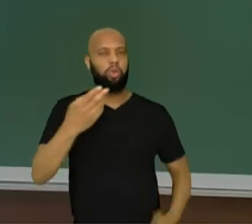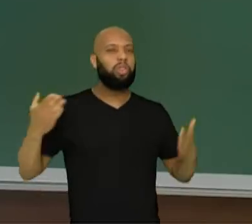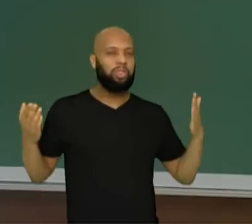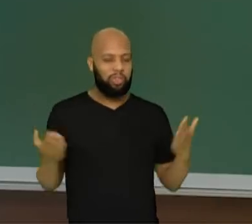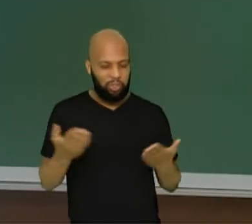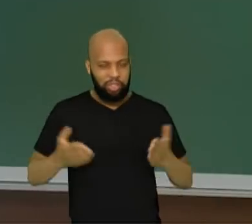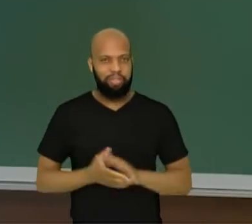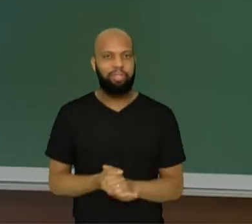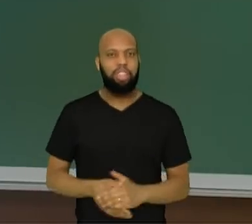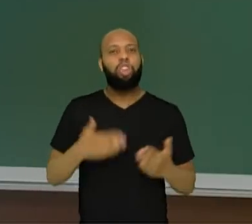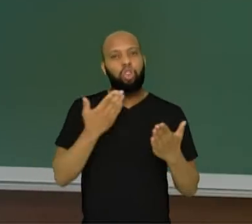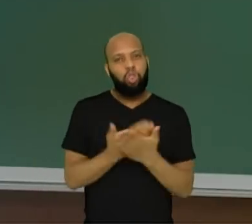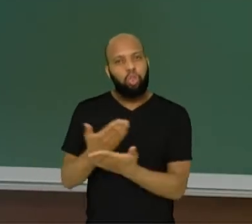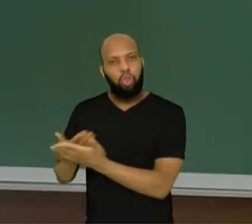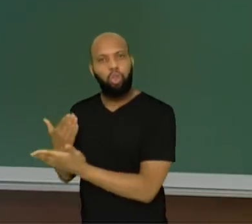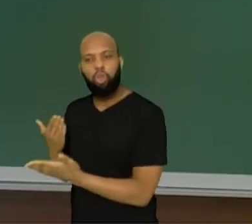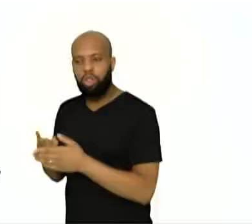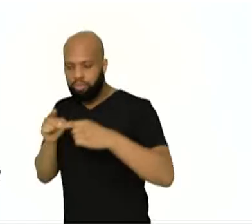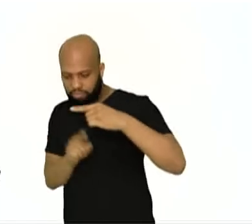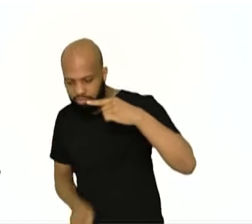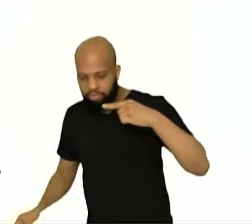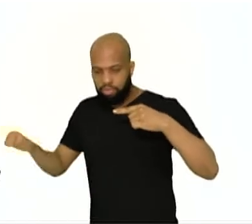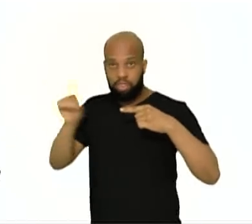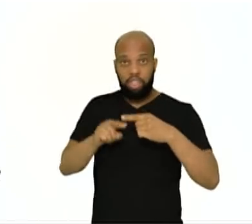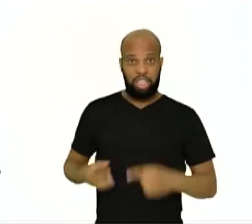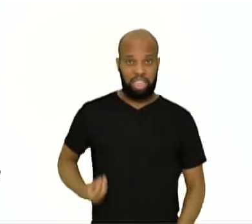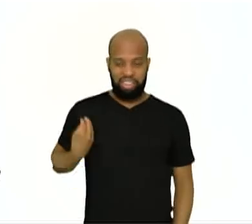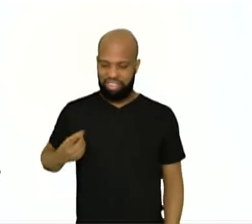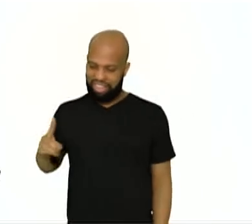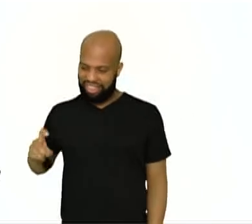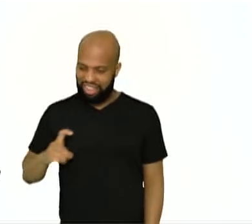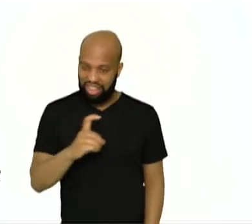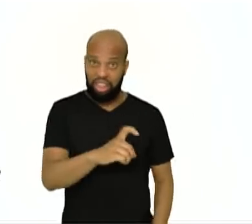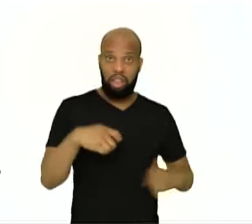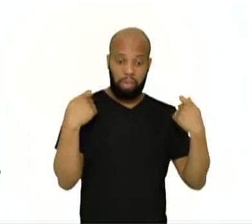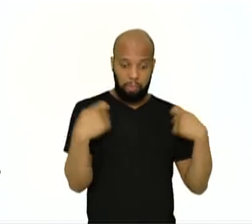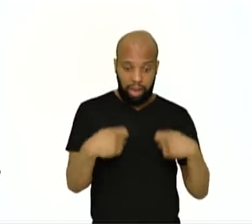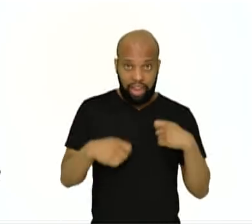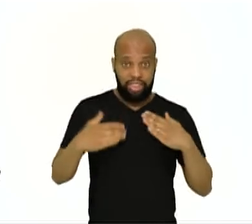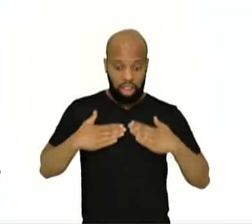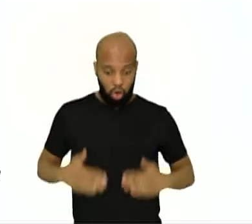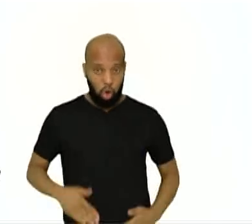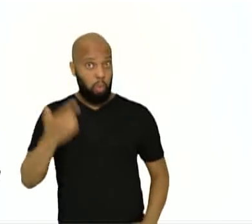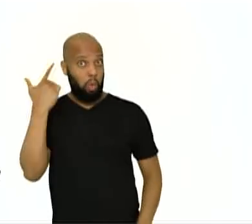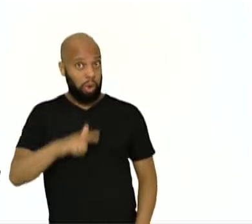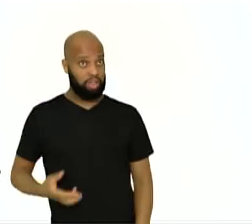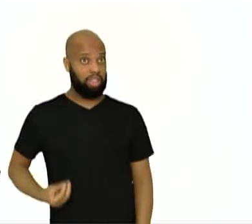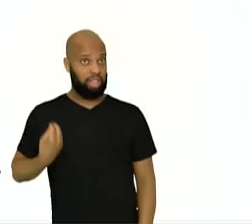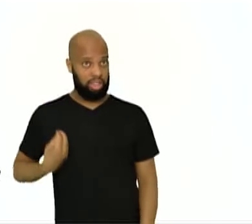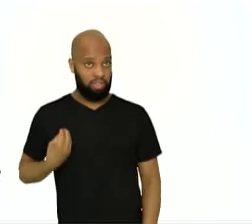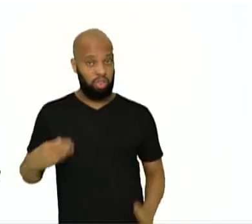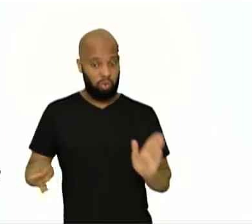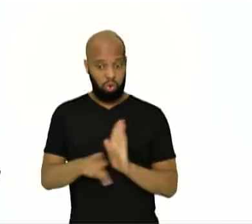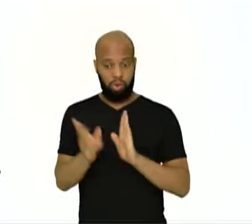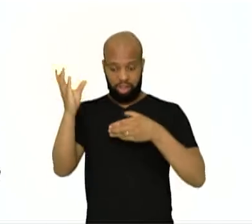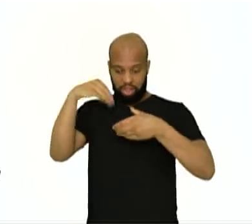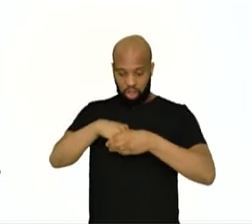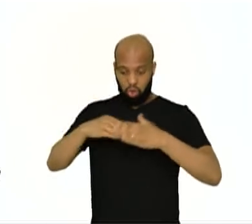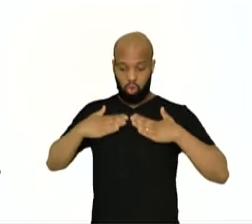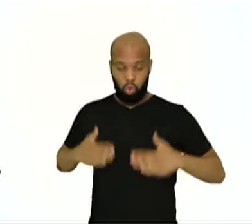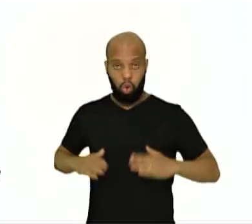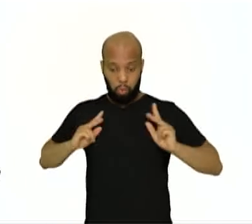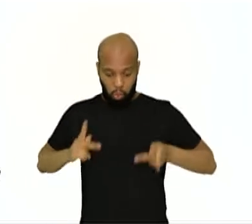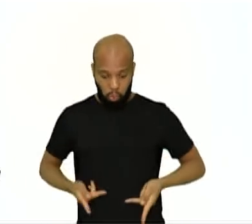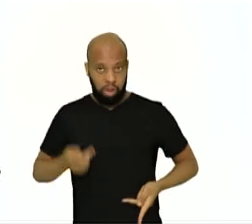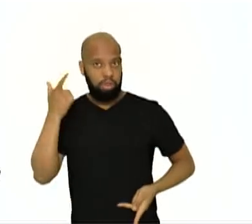hoje. Estudando-se o ciclo de vida de um verme parasita do ser humano,